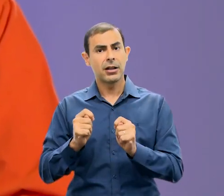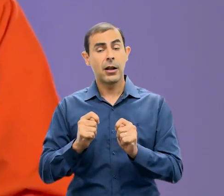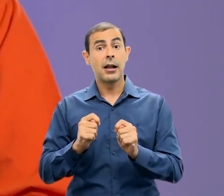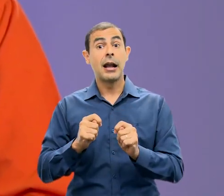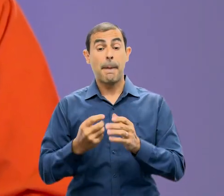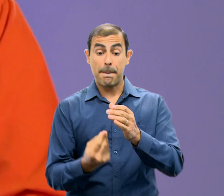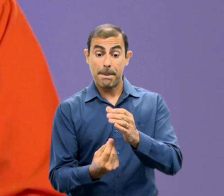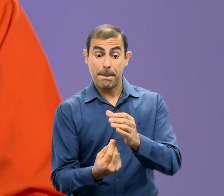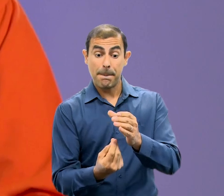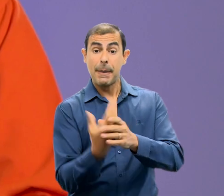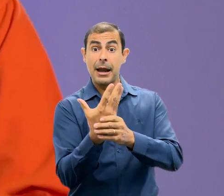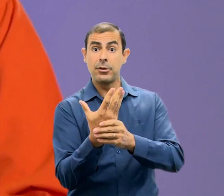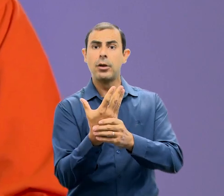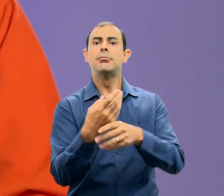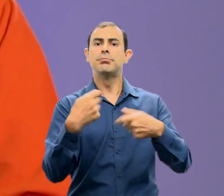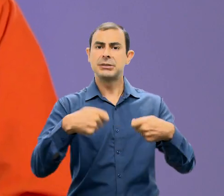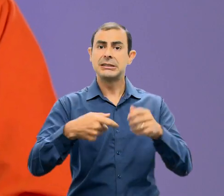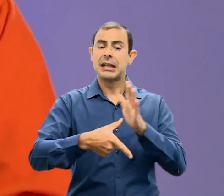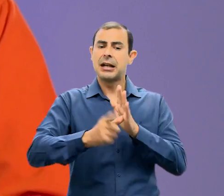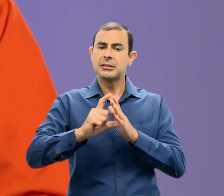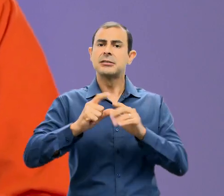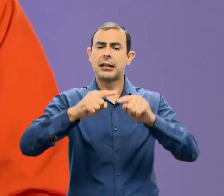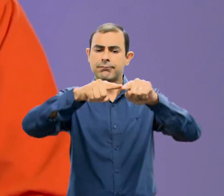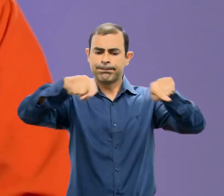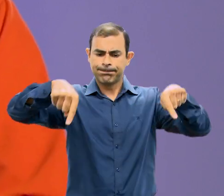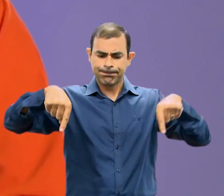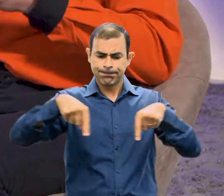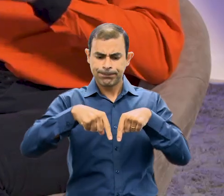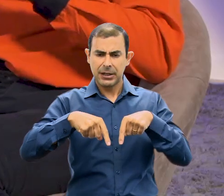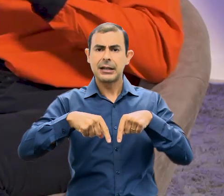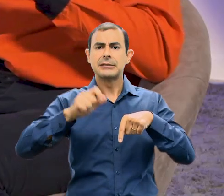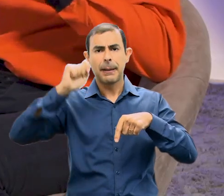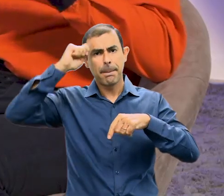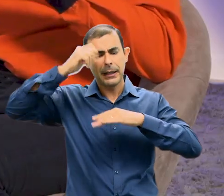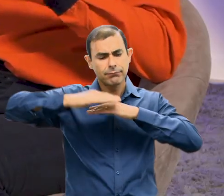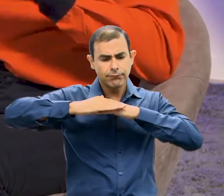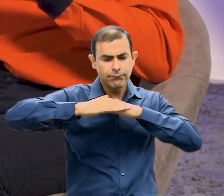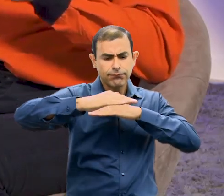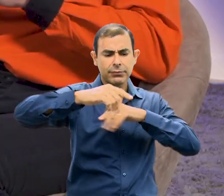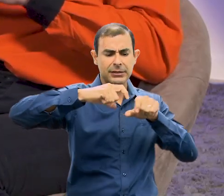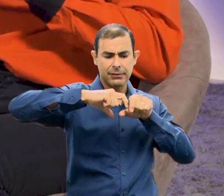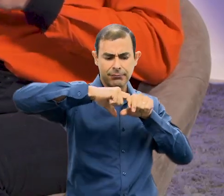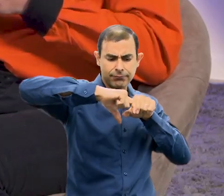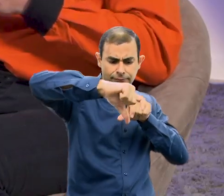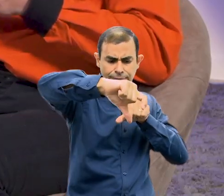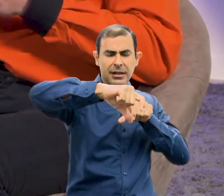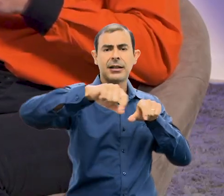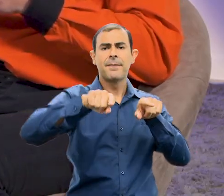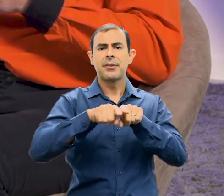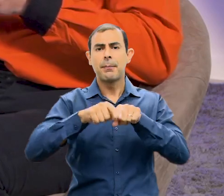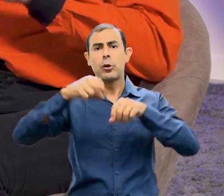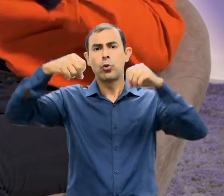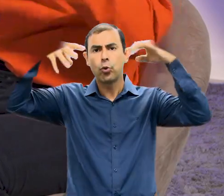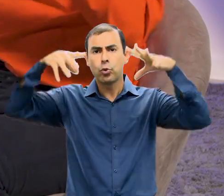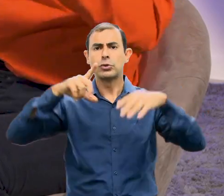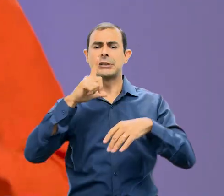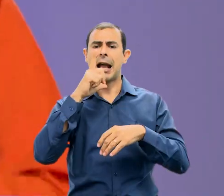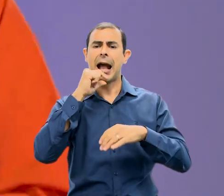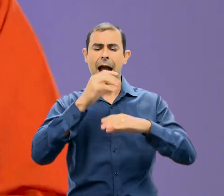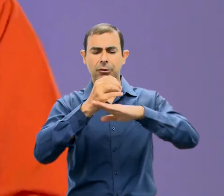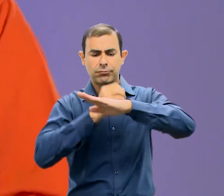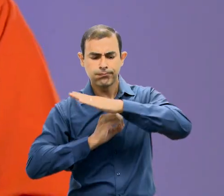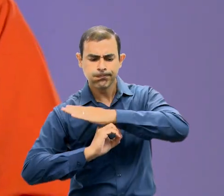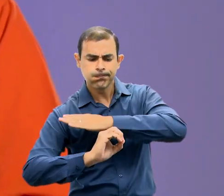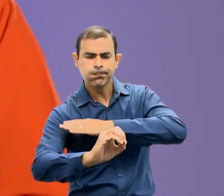a infraestrutura, calçamento, tiver calçada, pavimentação, luz, água, esgoto, drenagem pluvial, para justamente